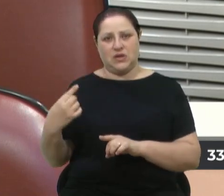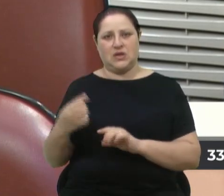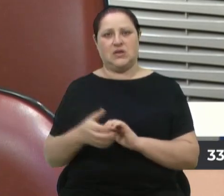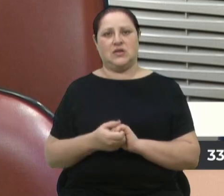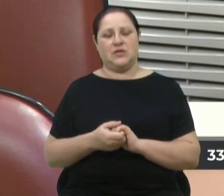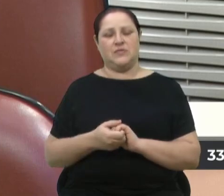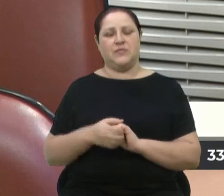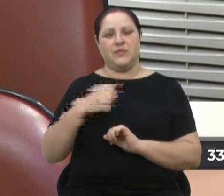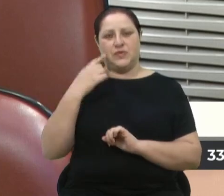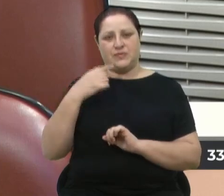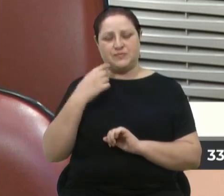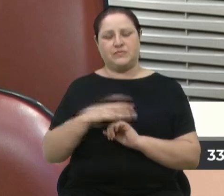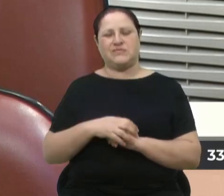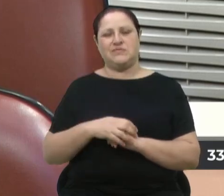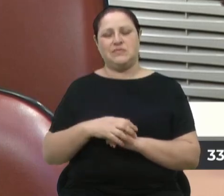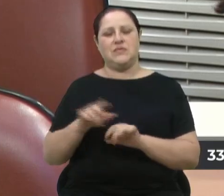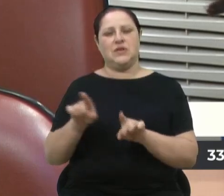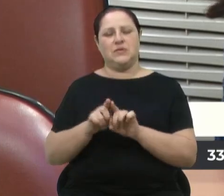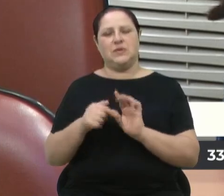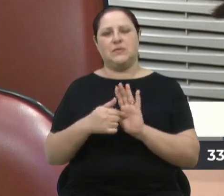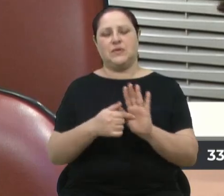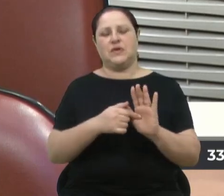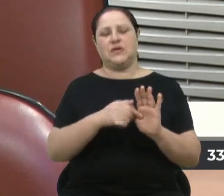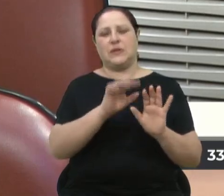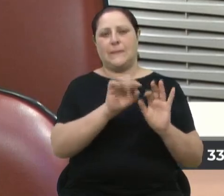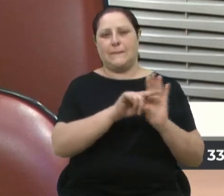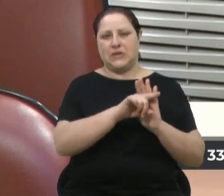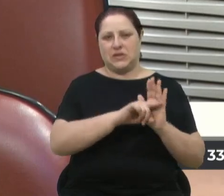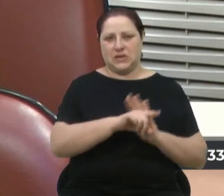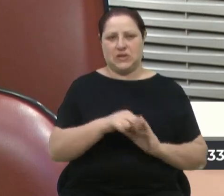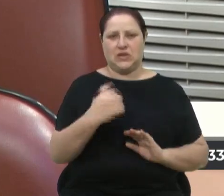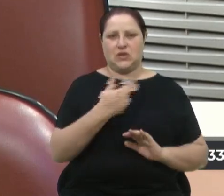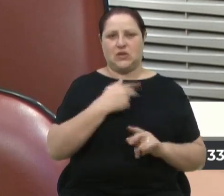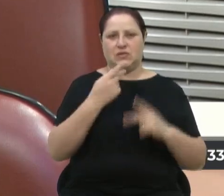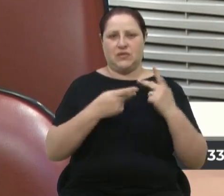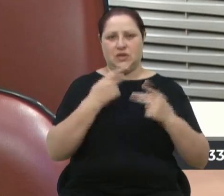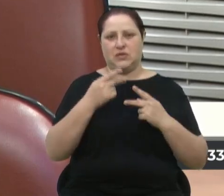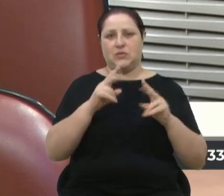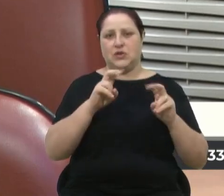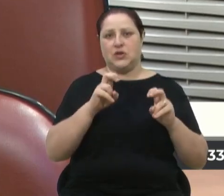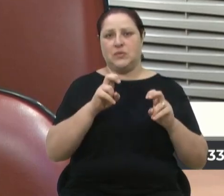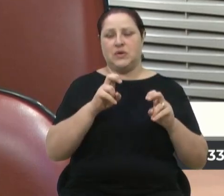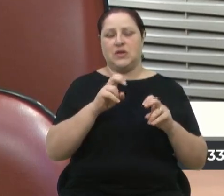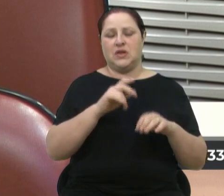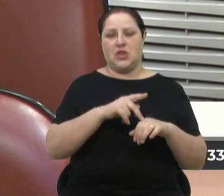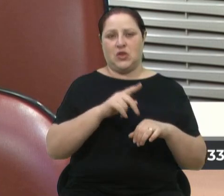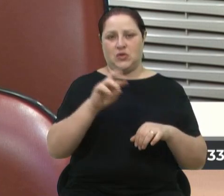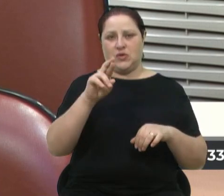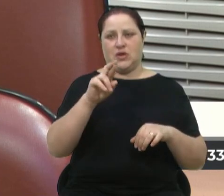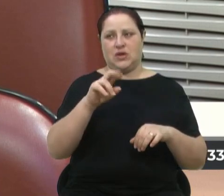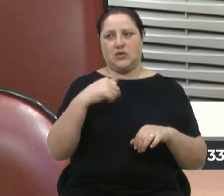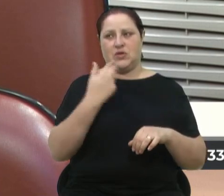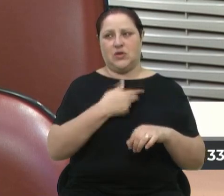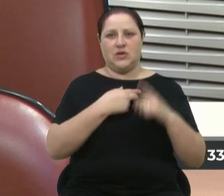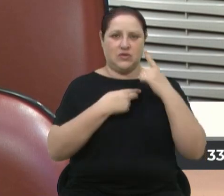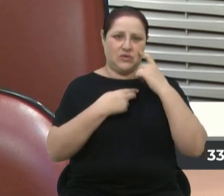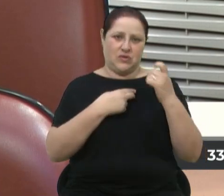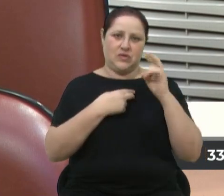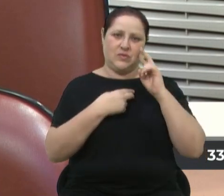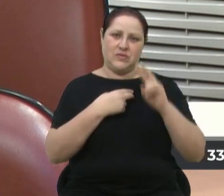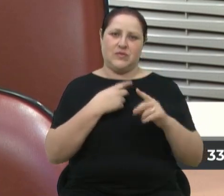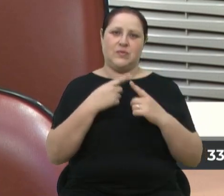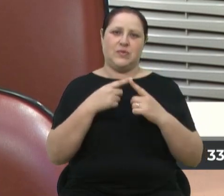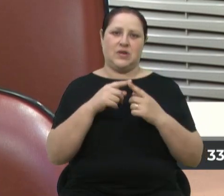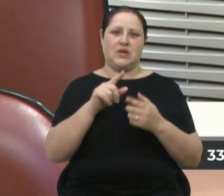pesquisa que a gente vem, né, de um trabalho aí dela de doutorado, em que a gente vem falando quanto nós estamos curiosos para ver, porque são relatos de mulheres